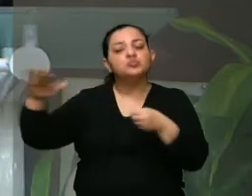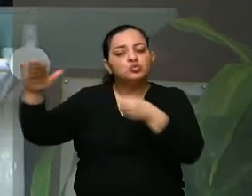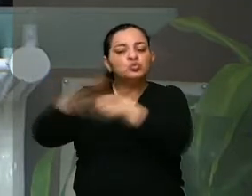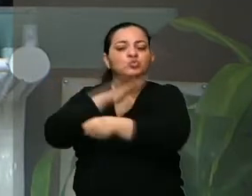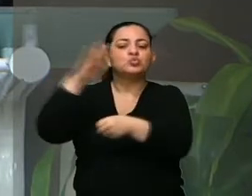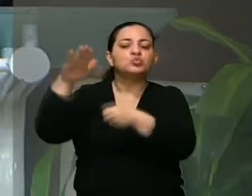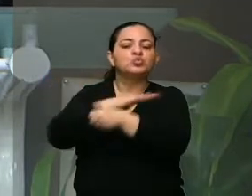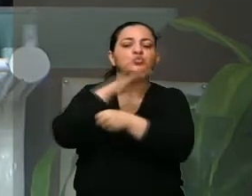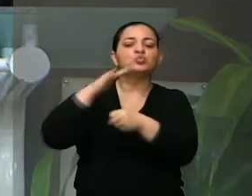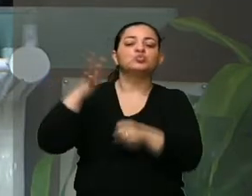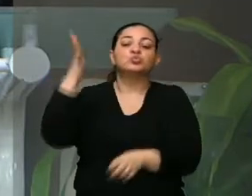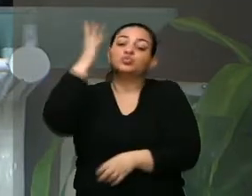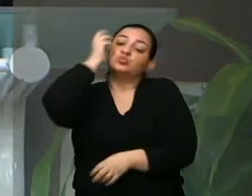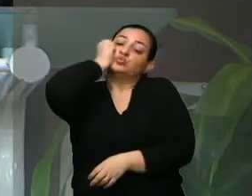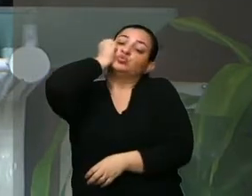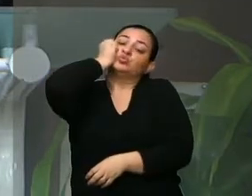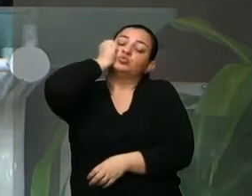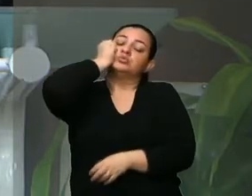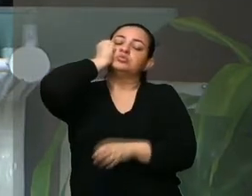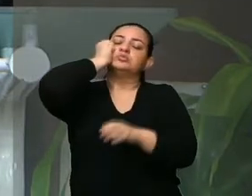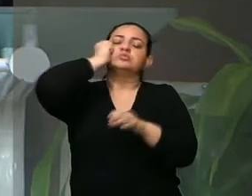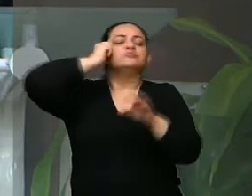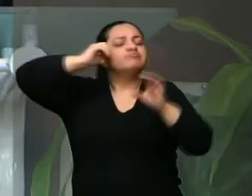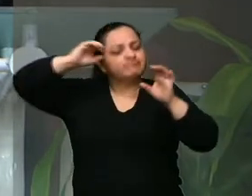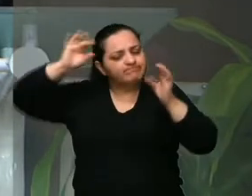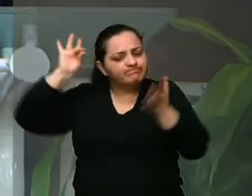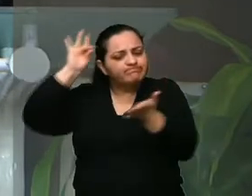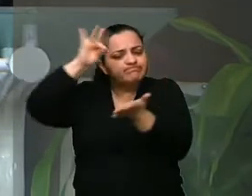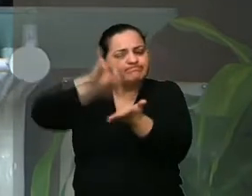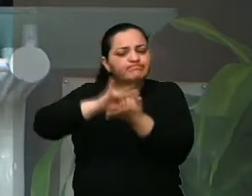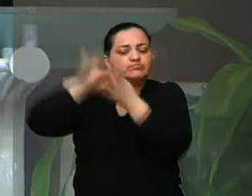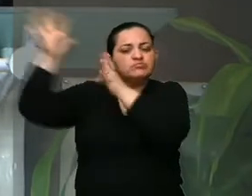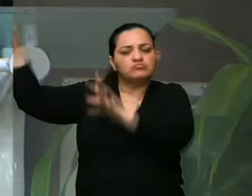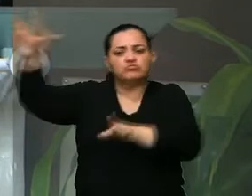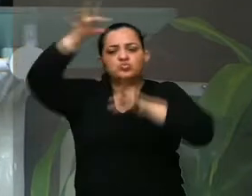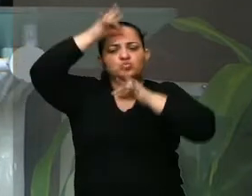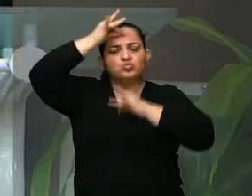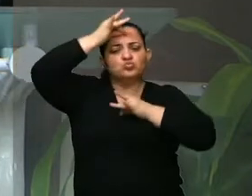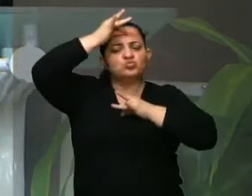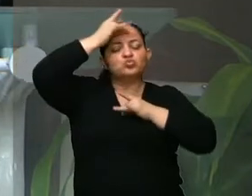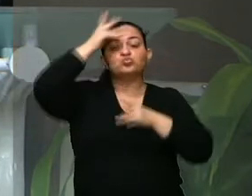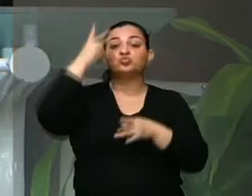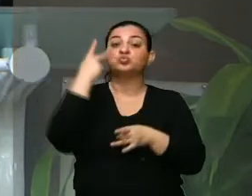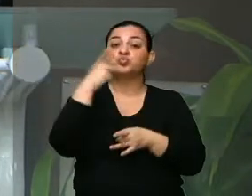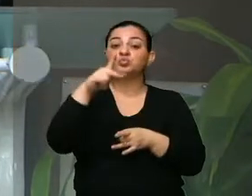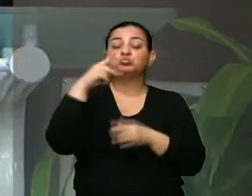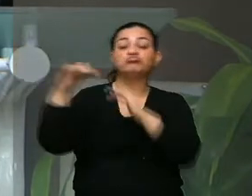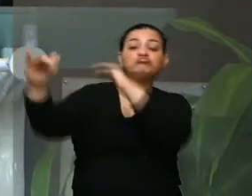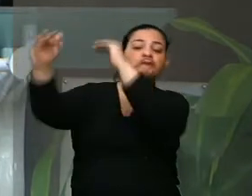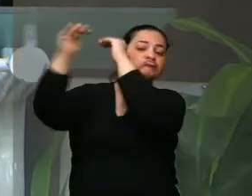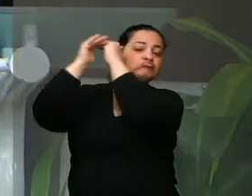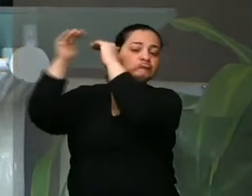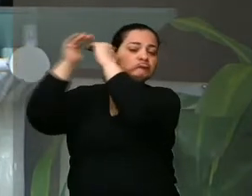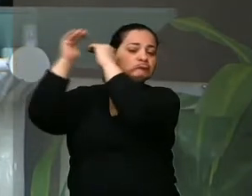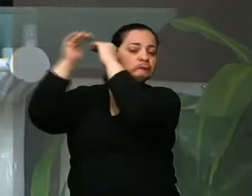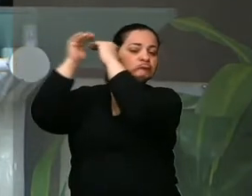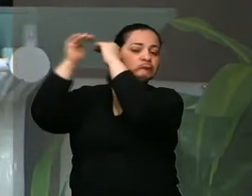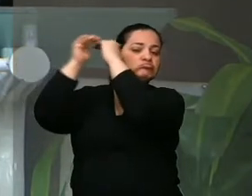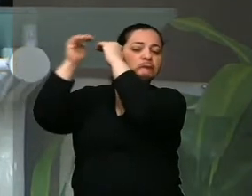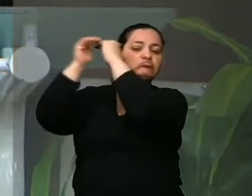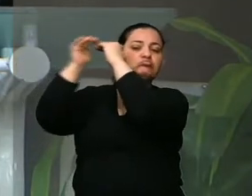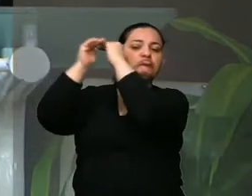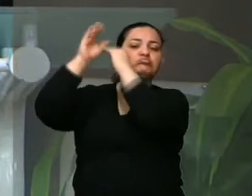adoção ea plena adoção vier sobre você a tua palavra será tanto